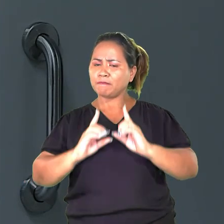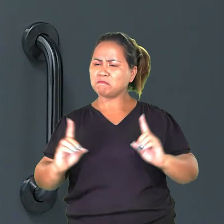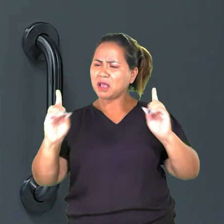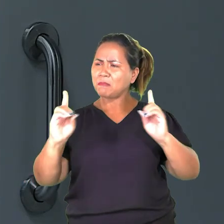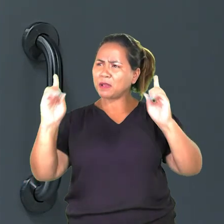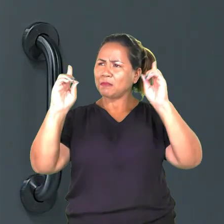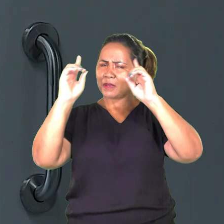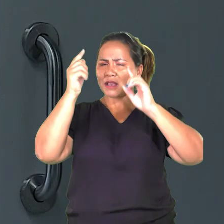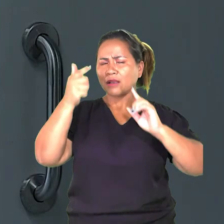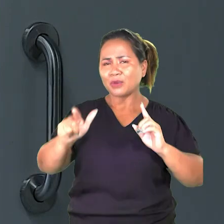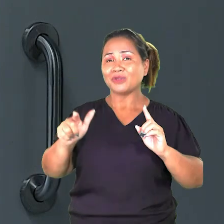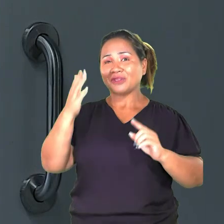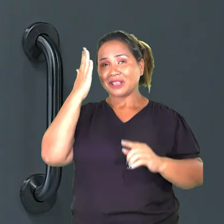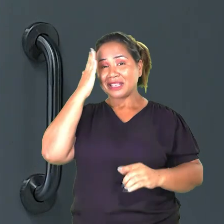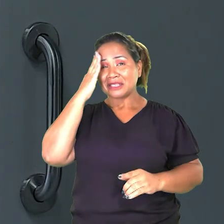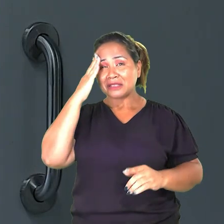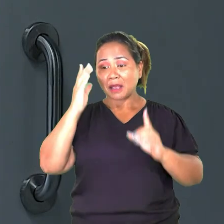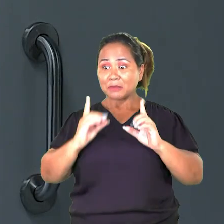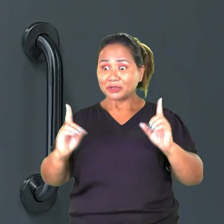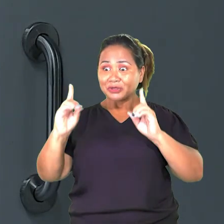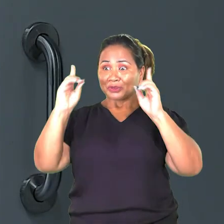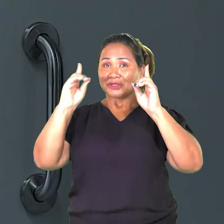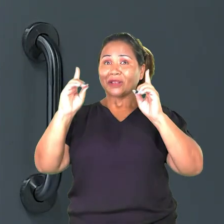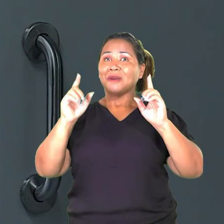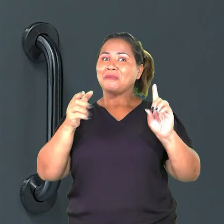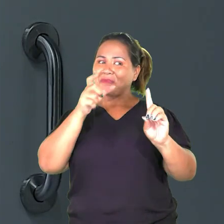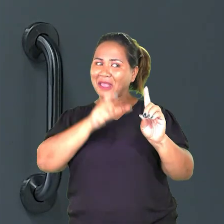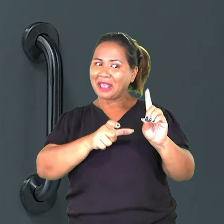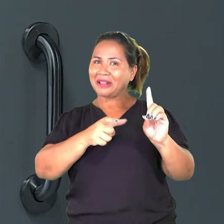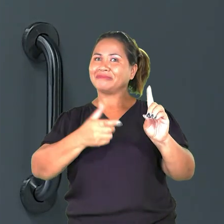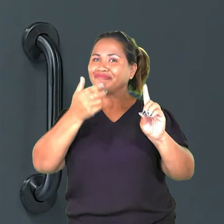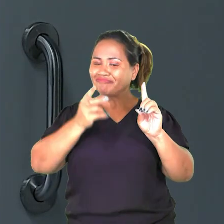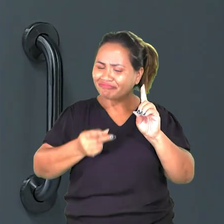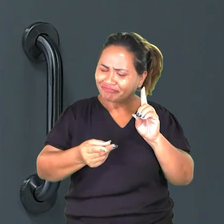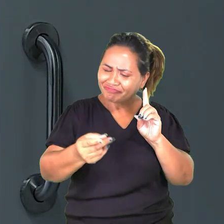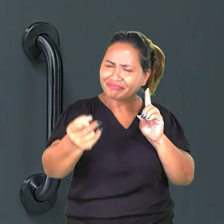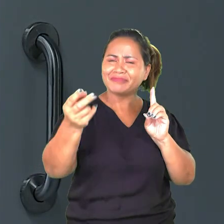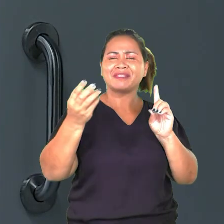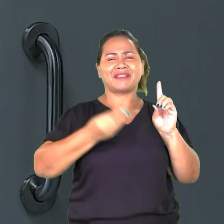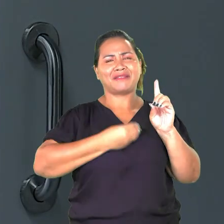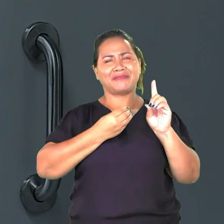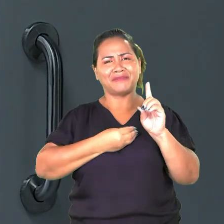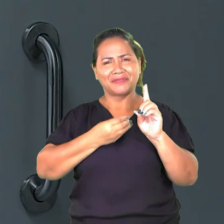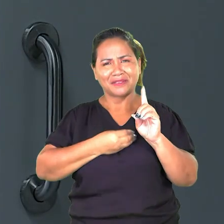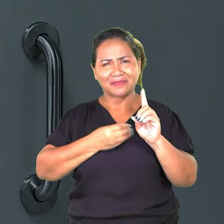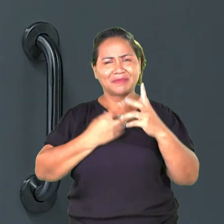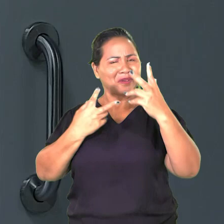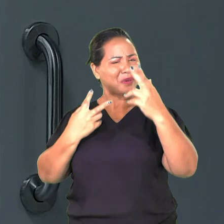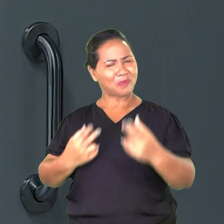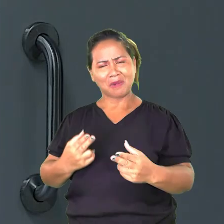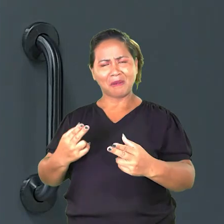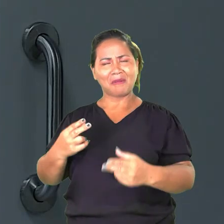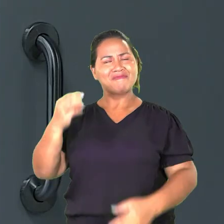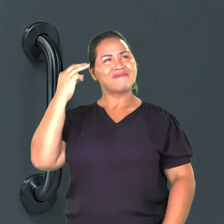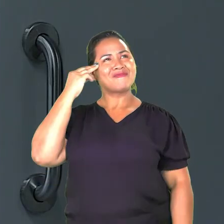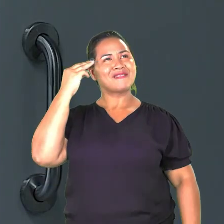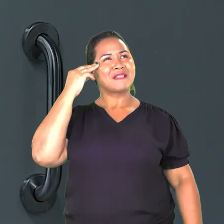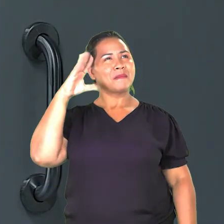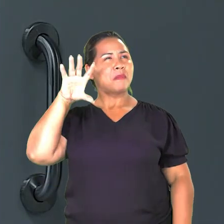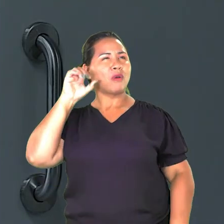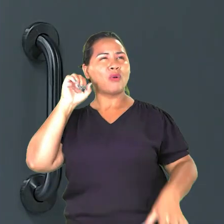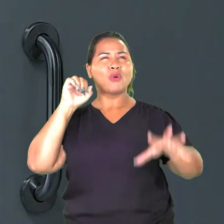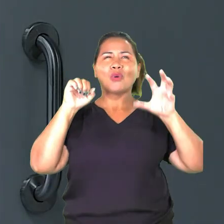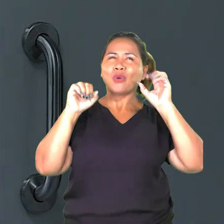vida. Nesse universo, Paulo continua vivo e vibrante, assim como na